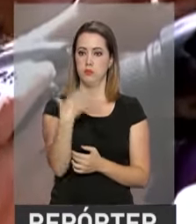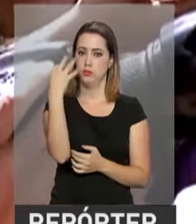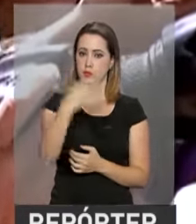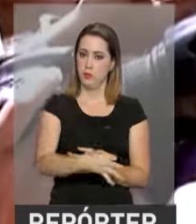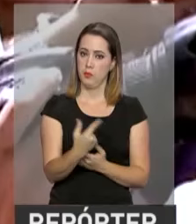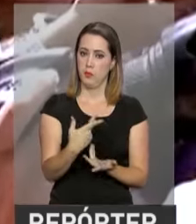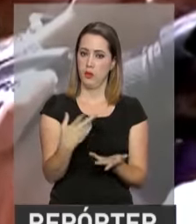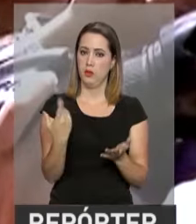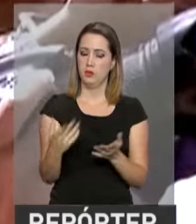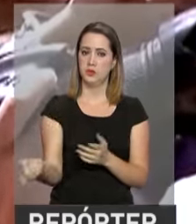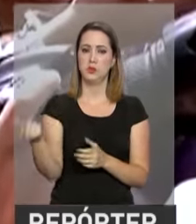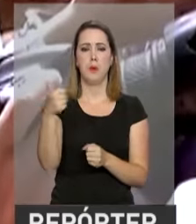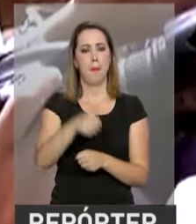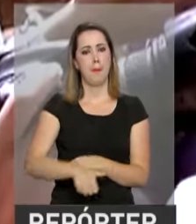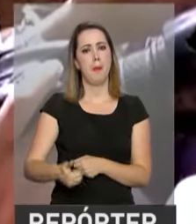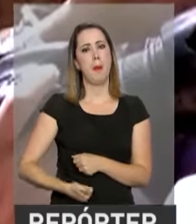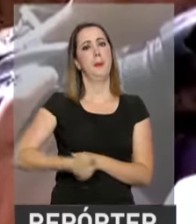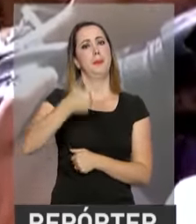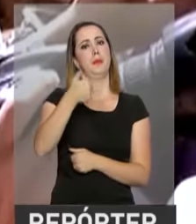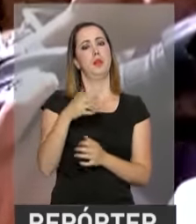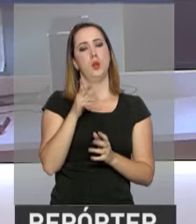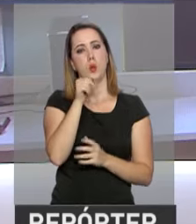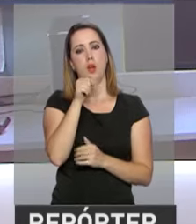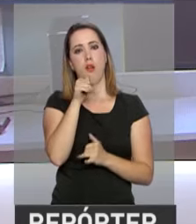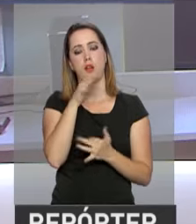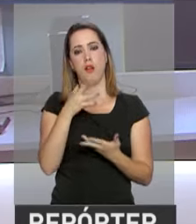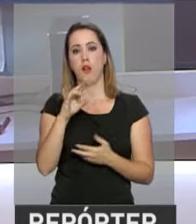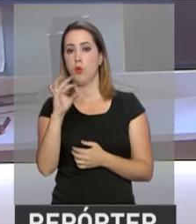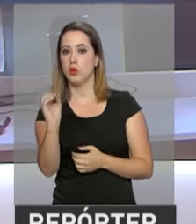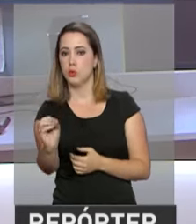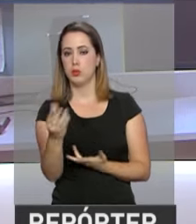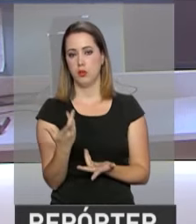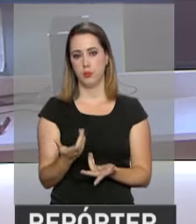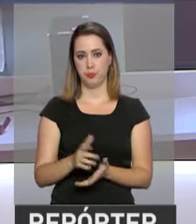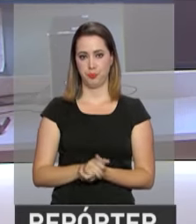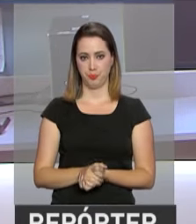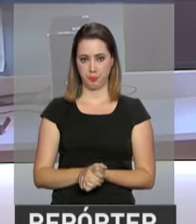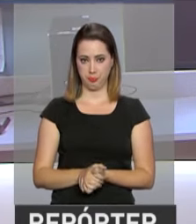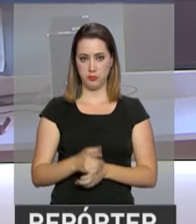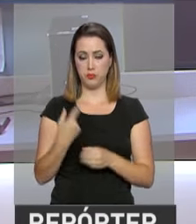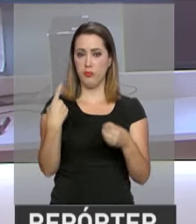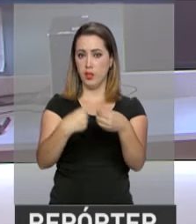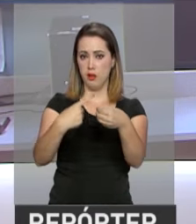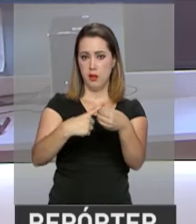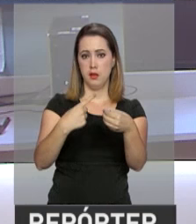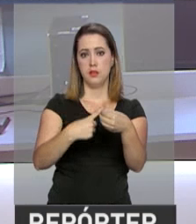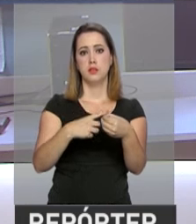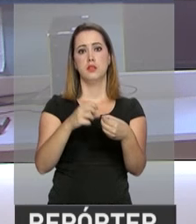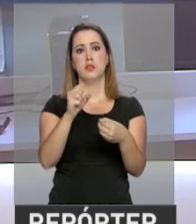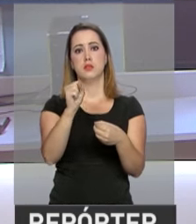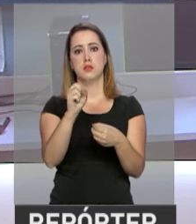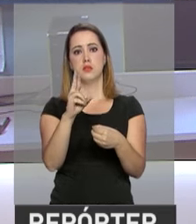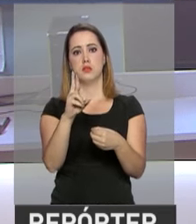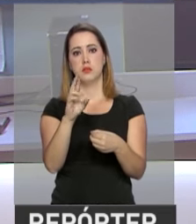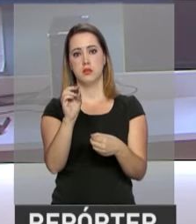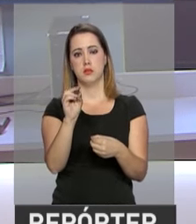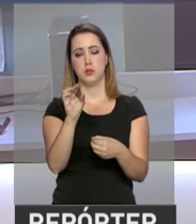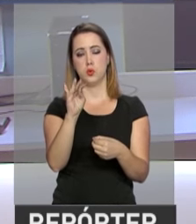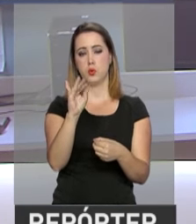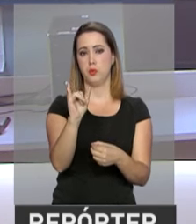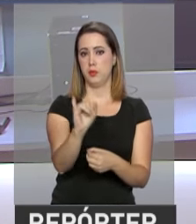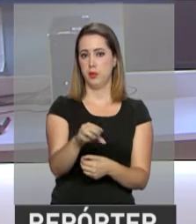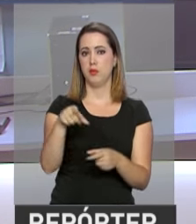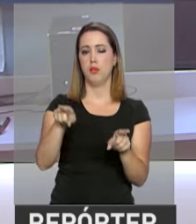revitalizar o São Francisco para ter água de todos os lados do município de Surubim o presidente Michel Temer seguiu para o município de